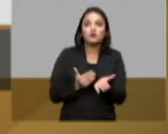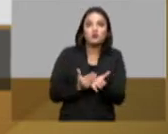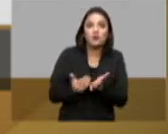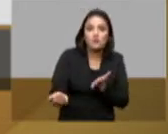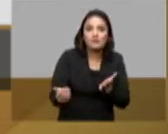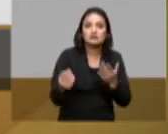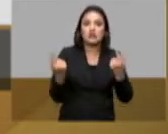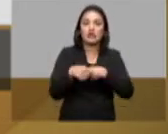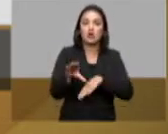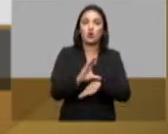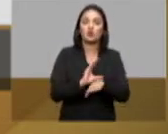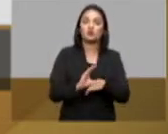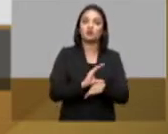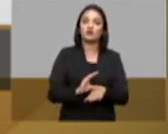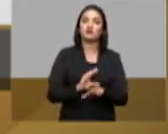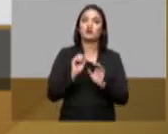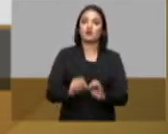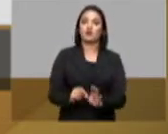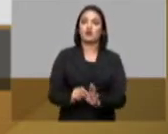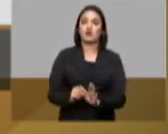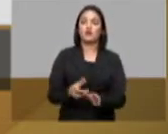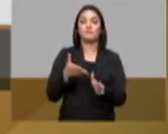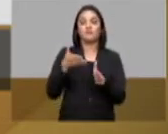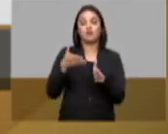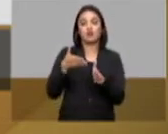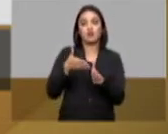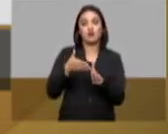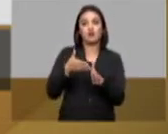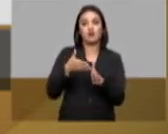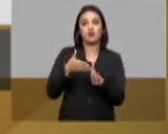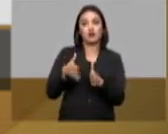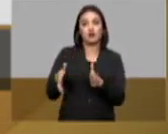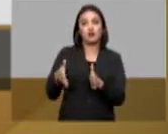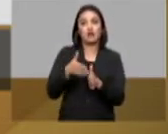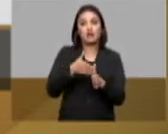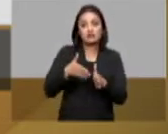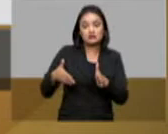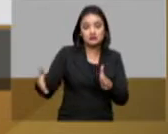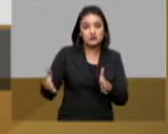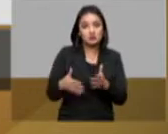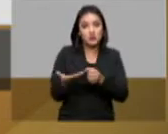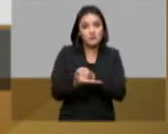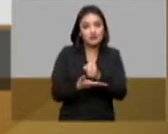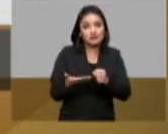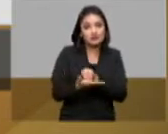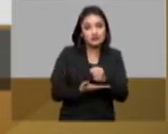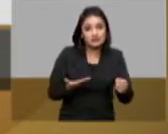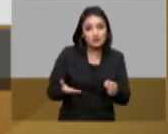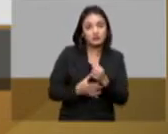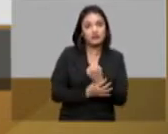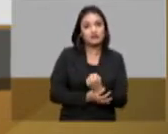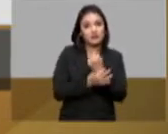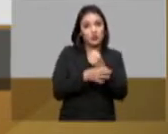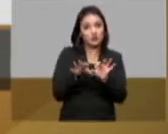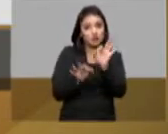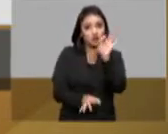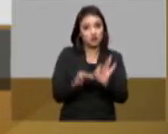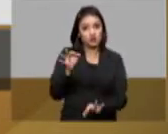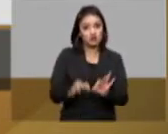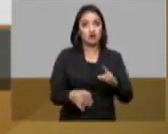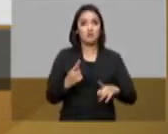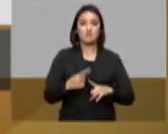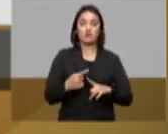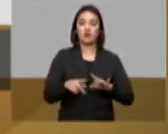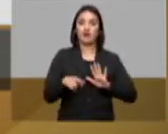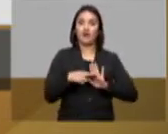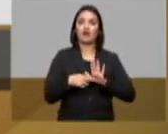inconstitucionalidade decorre da ponderação entre a disposição constitucional tida por violada e os princípios da boa-fé e da segurança jurídica, uma vez que a